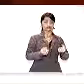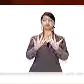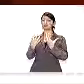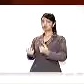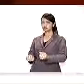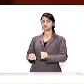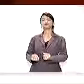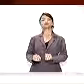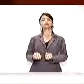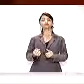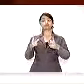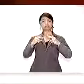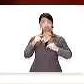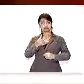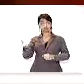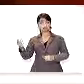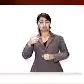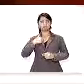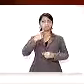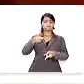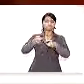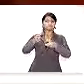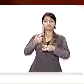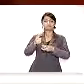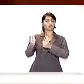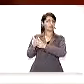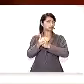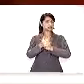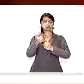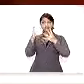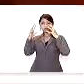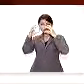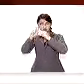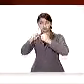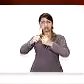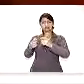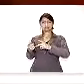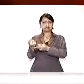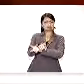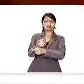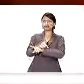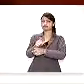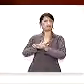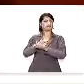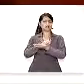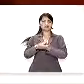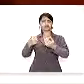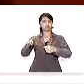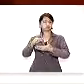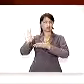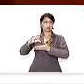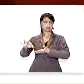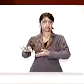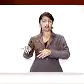conhecido no mérito não vislumbra a existência de omissão obscuridade ou contradição a ser corrigida pretendendo a